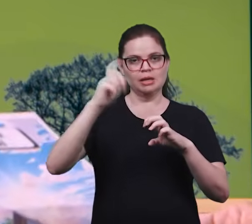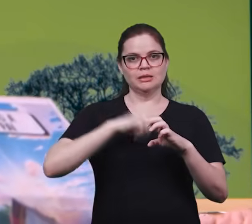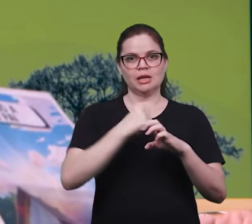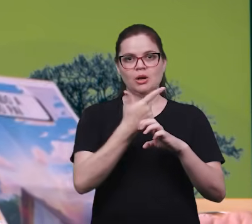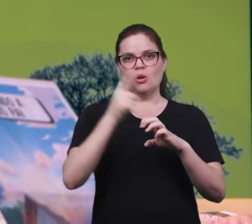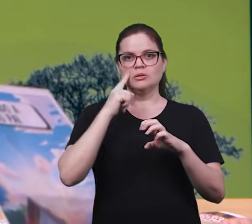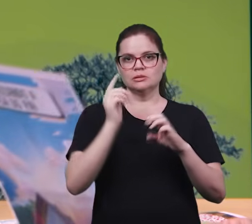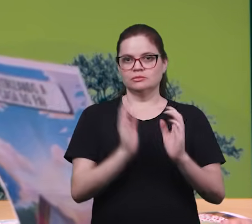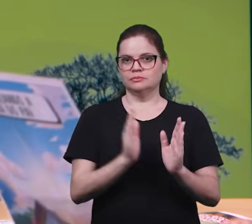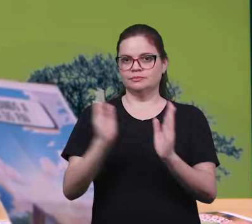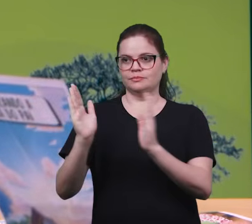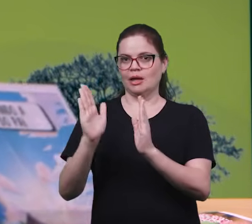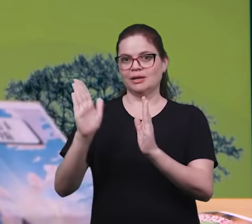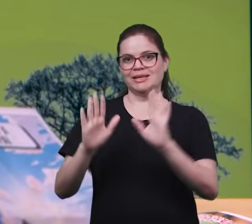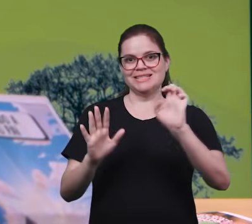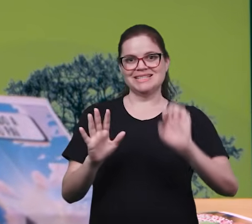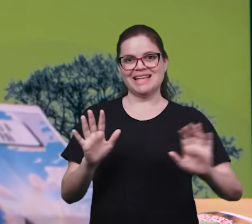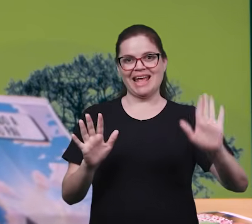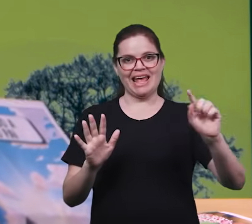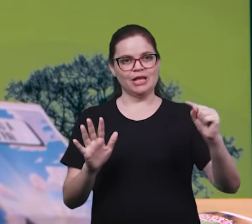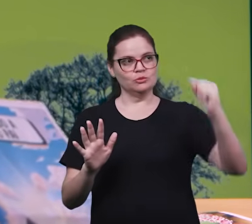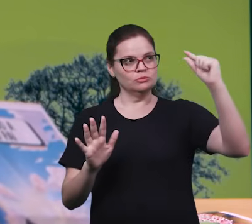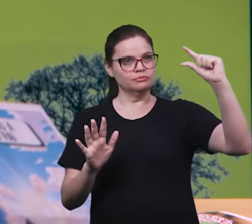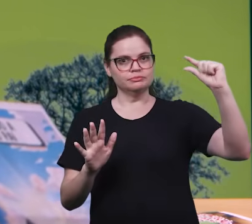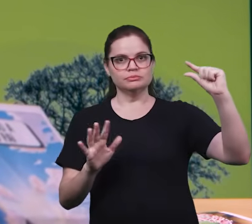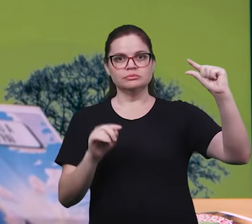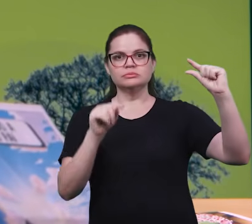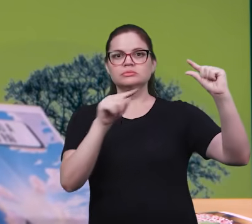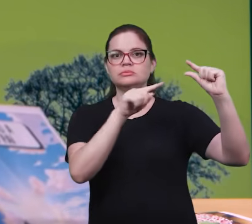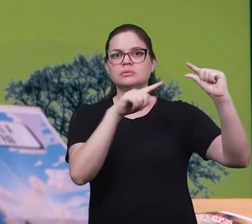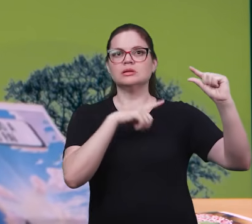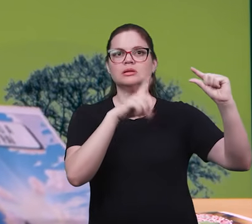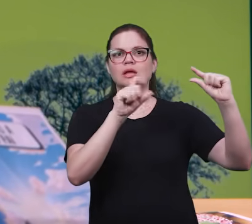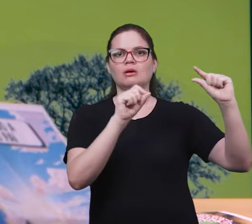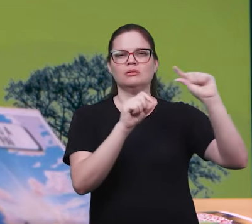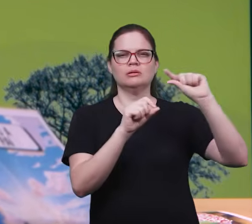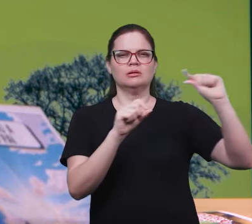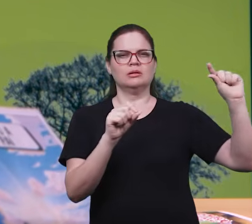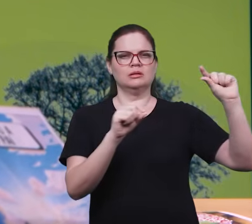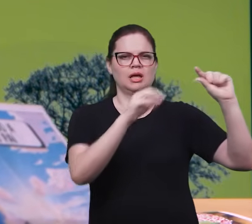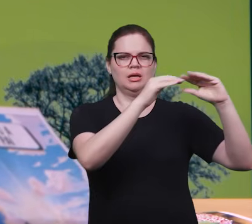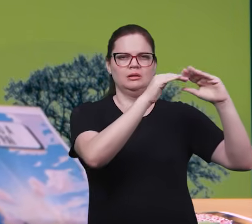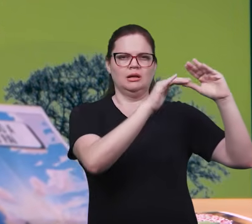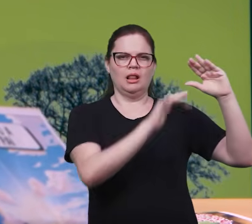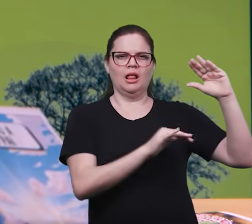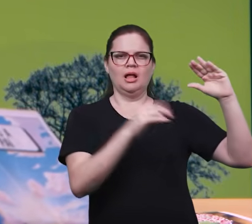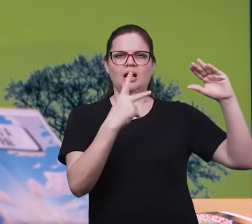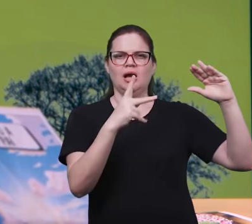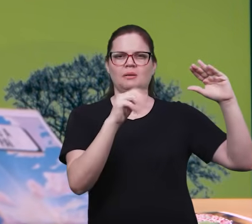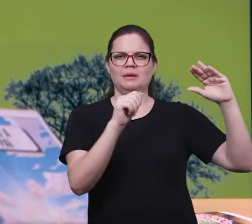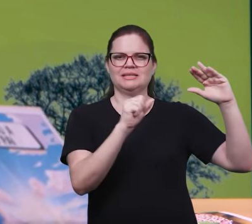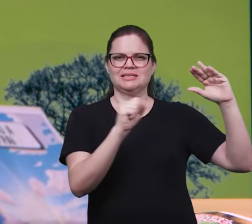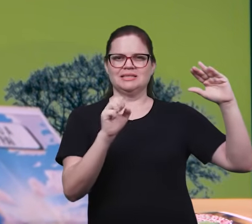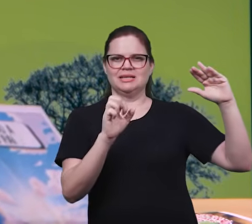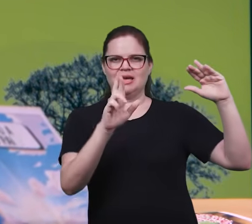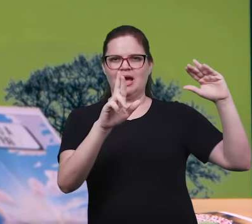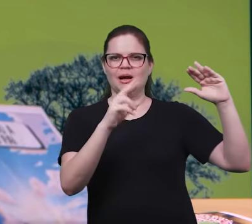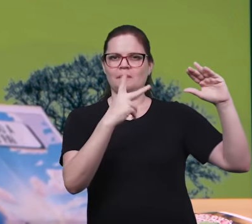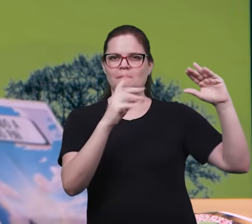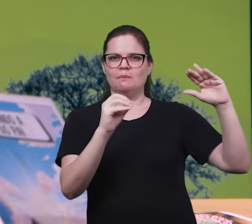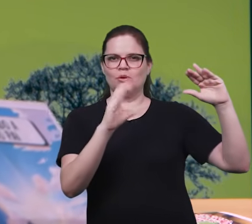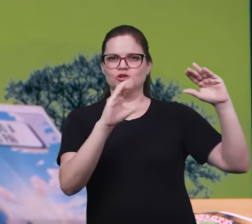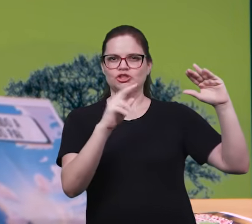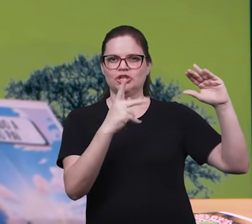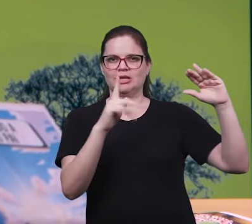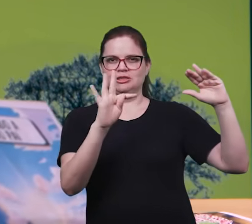superior, tem assim, se não me engano, é passear por chats, algo nesse sentido. Clicou ali, você vai encontrar outros chats e ali